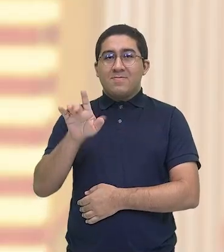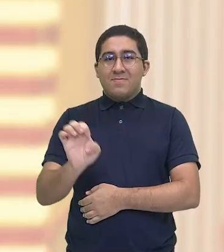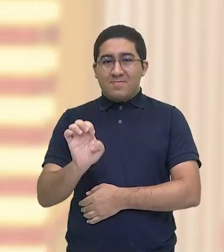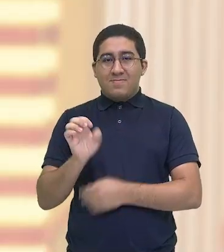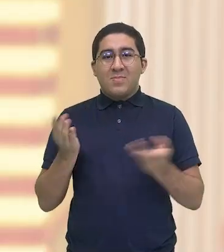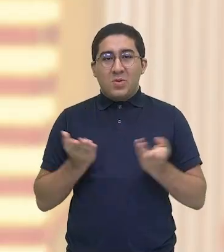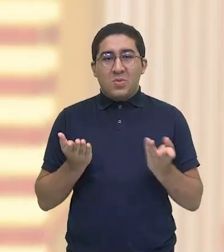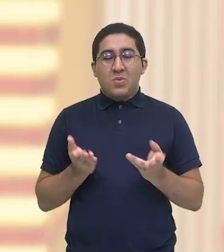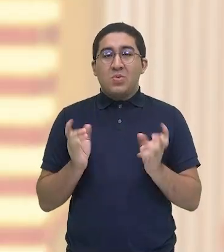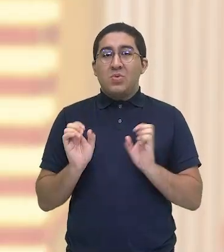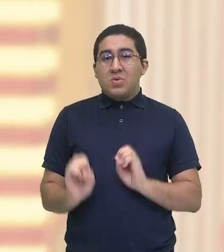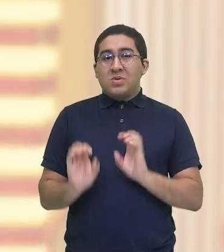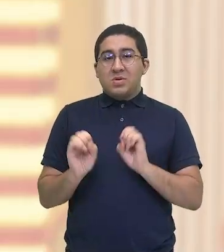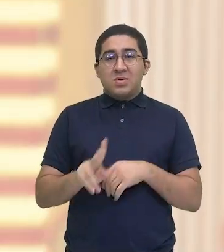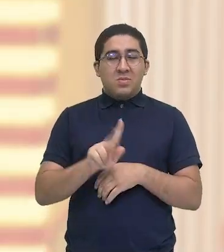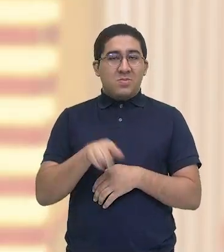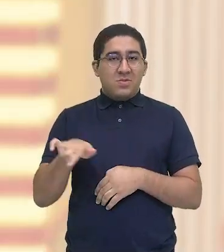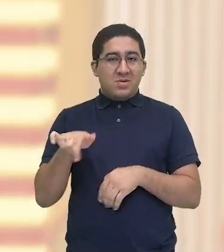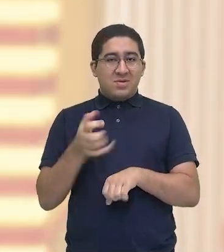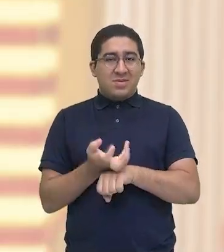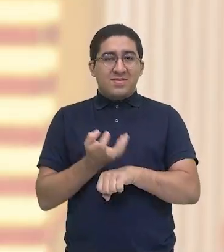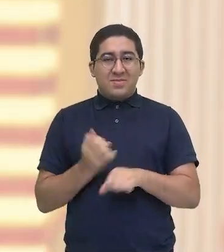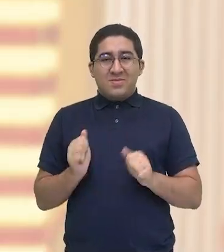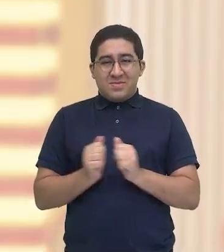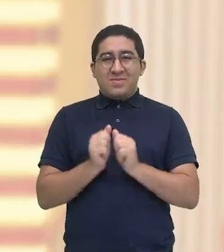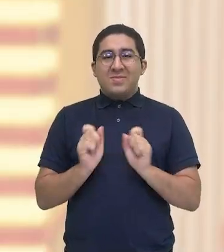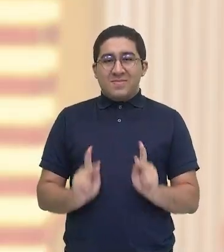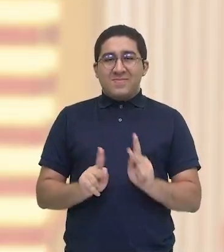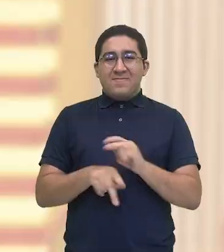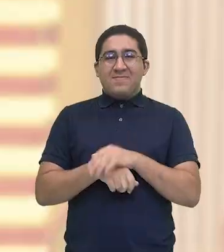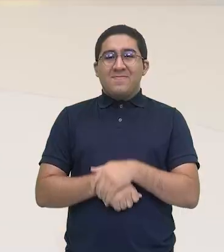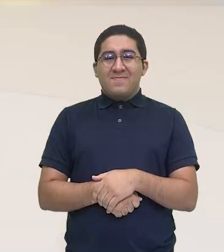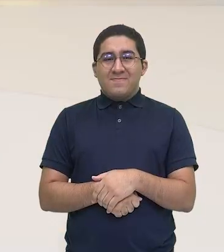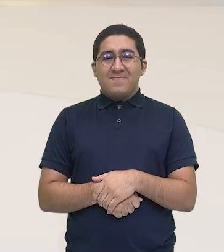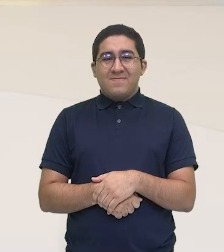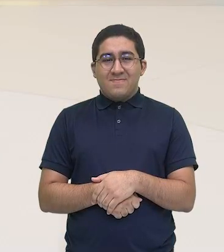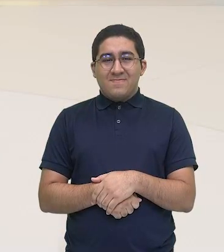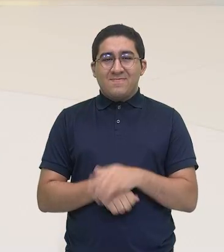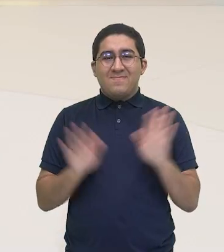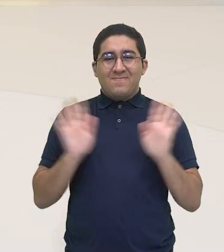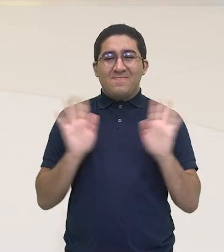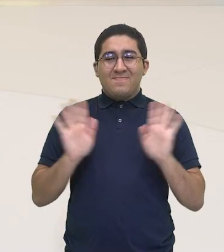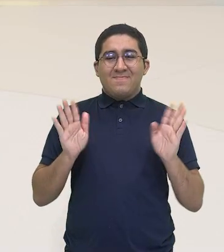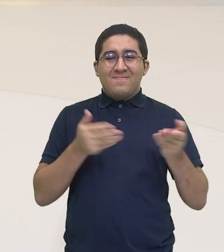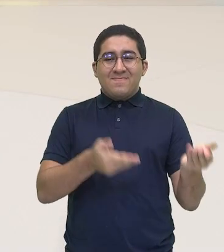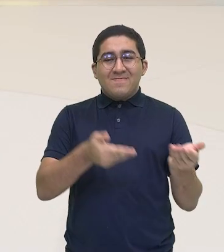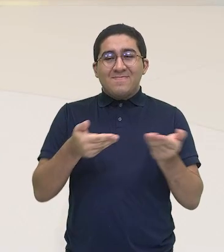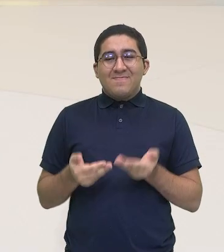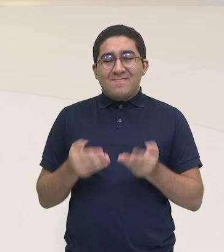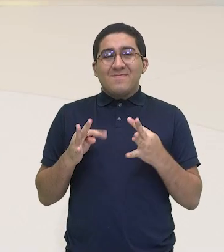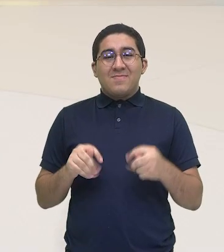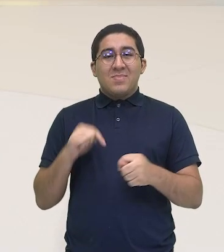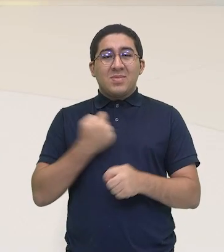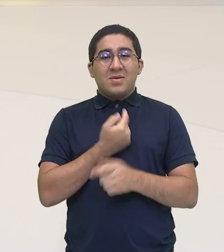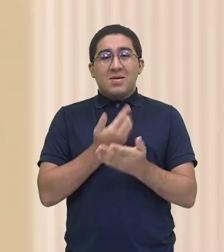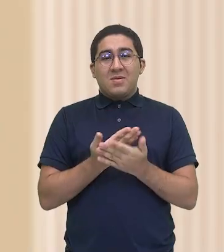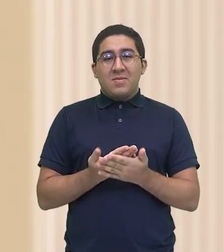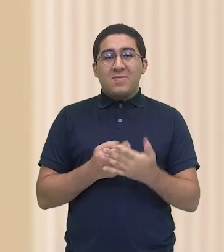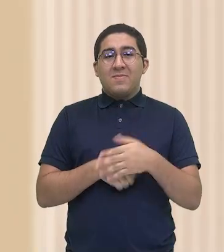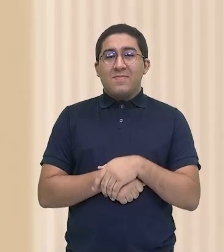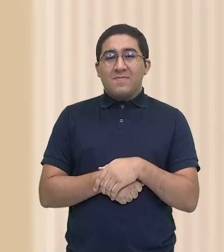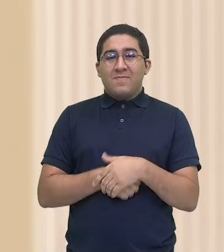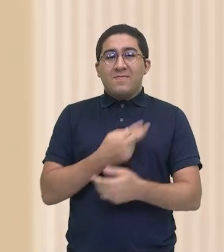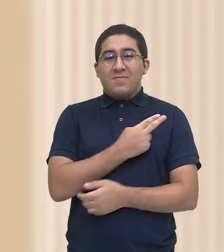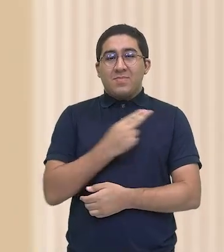Valcineide Malta e estarei ministrando essa IFA com vocês. Oi, pessoal, sejam muito bem-vindos à nossa aula. Eu